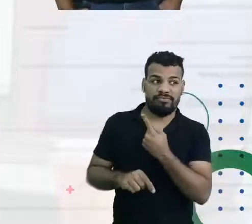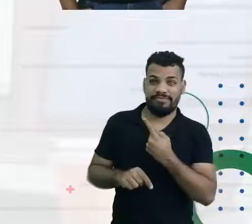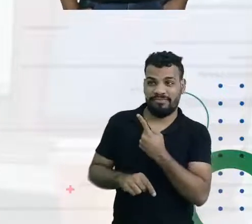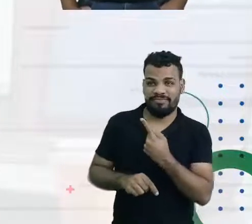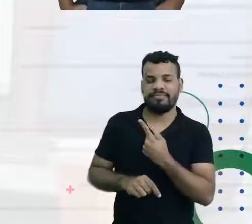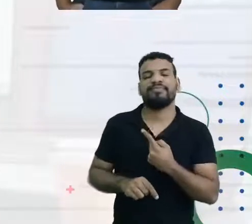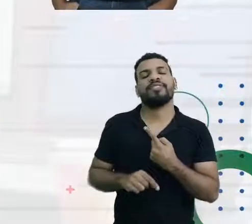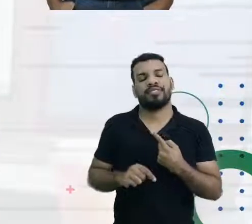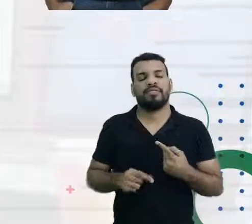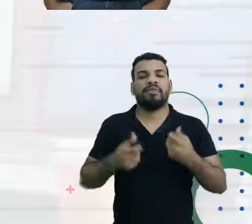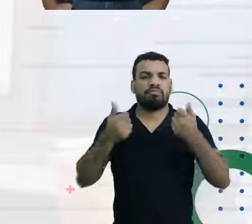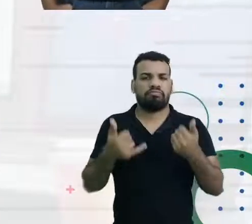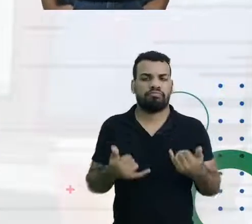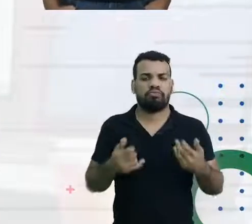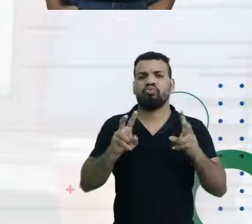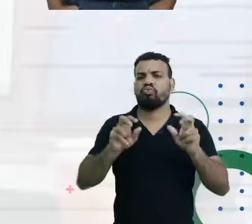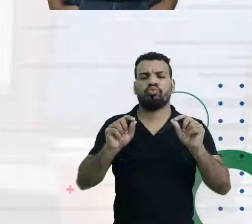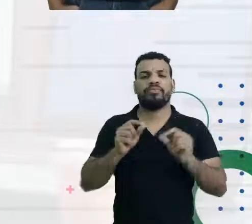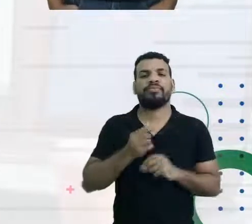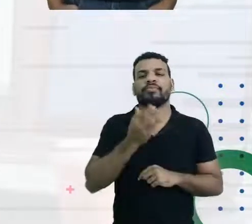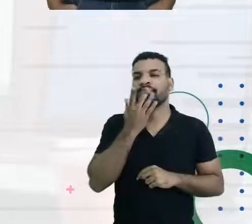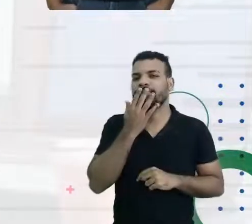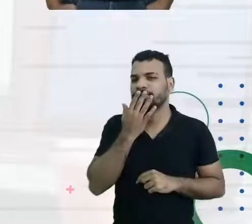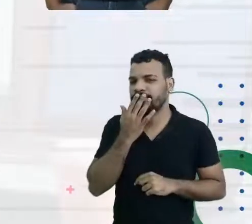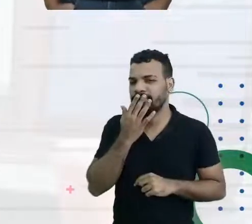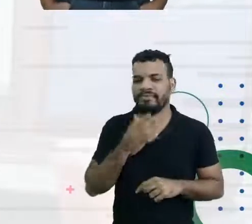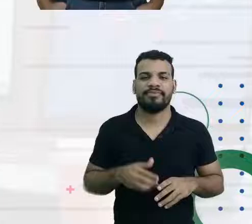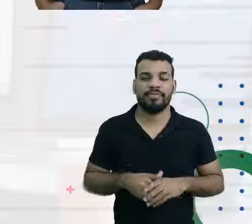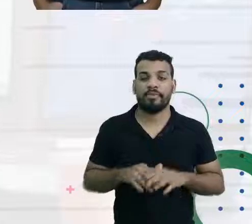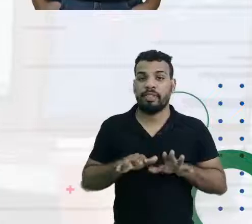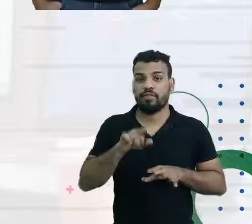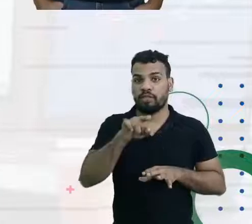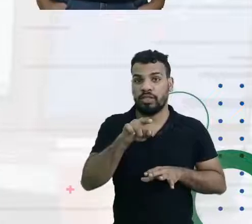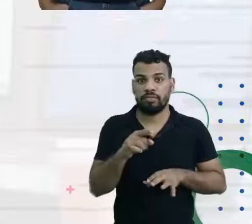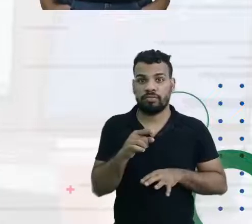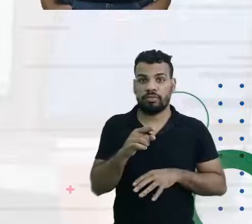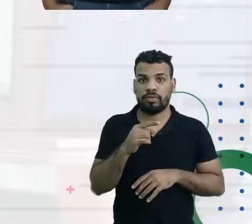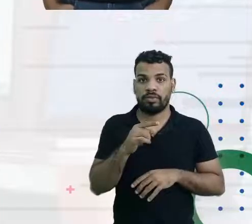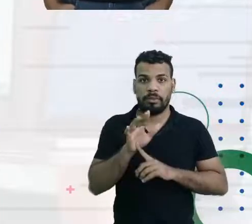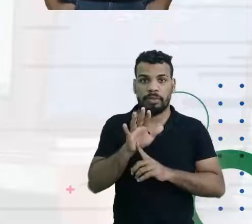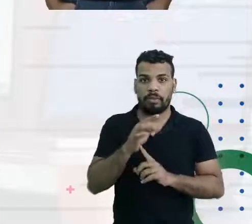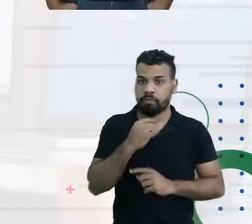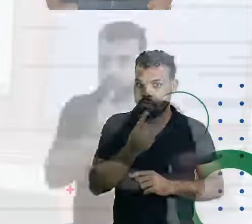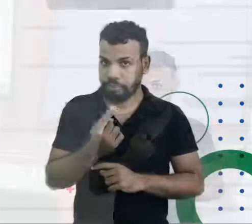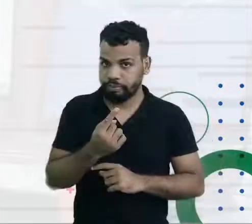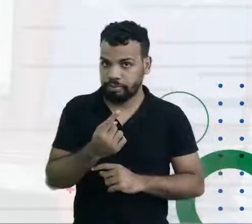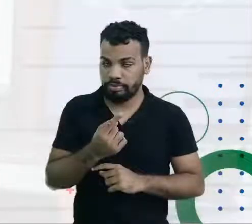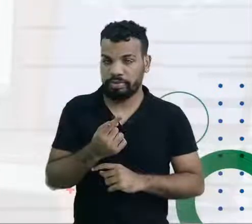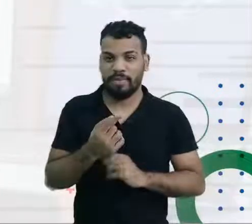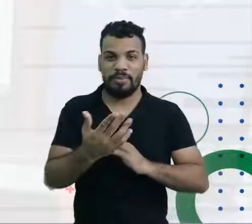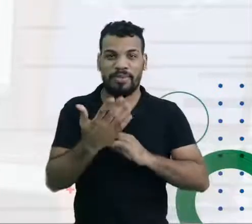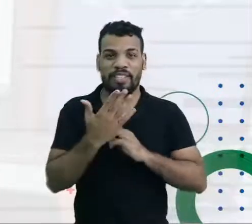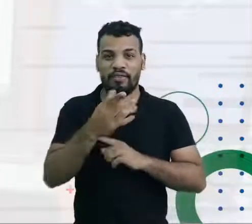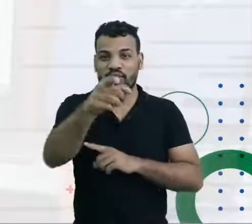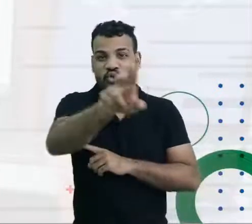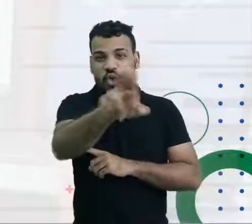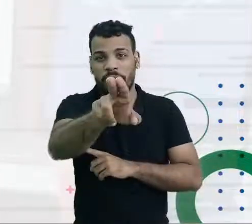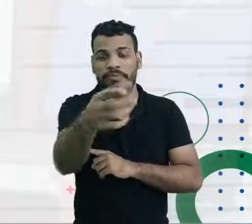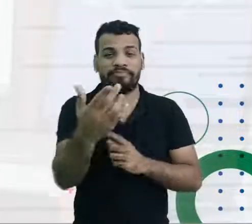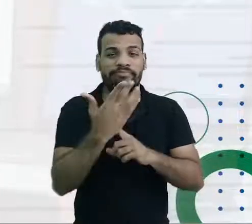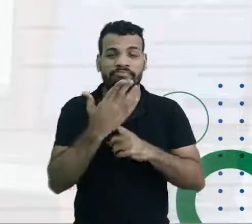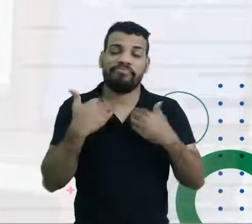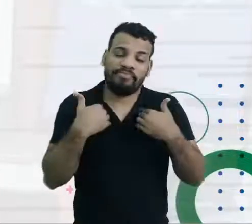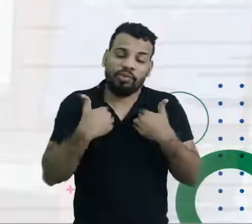art ainda, sobre cores, mas já que vocês não vão conseguir se apresentar para mim, deixa eu me apresentar rapidamente para